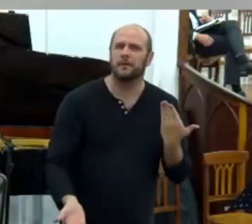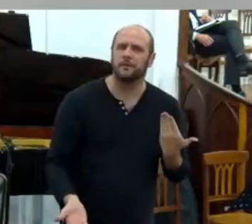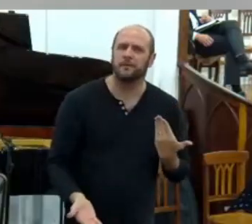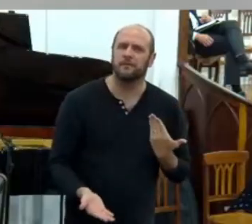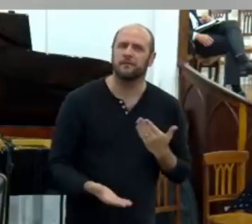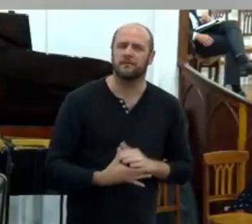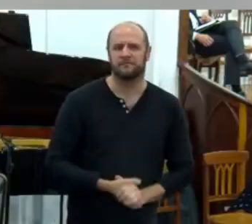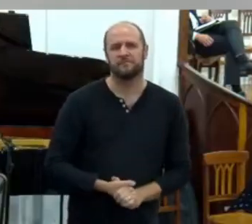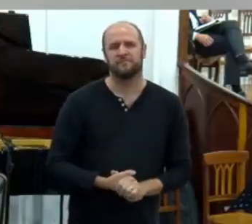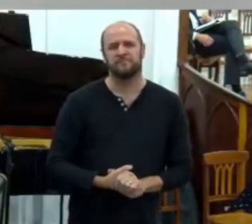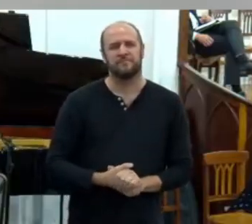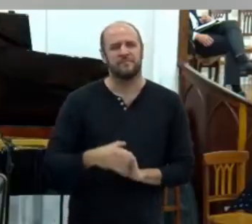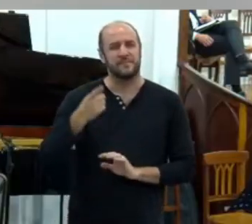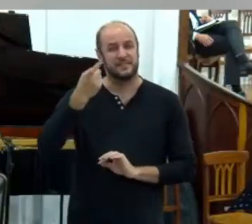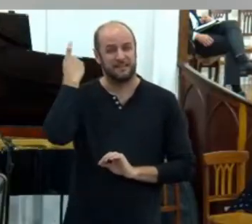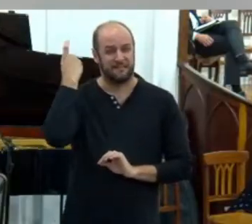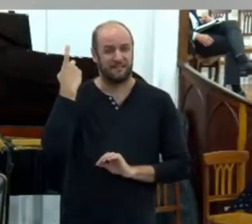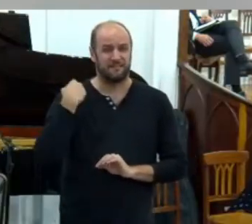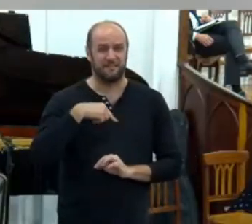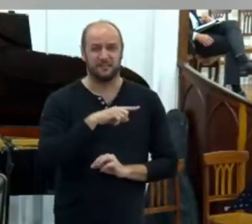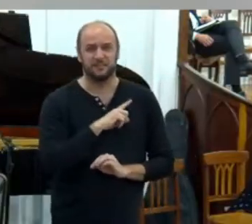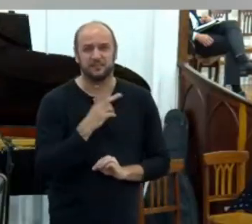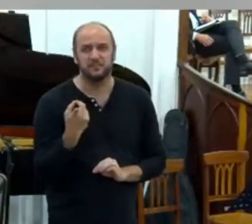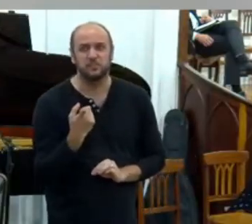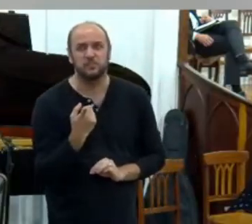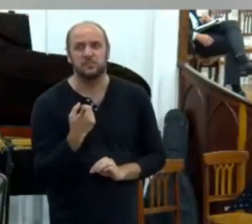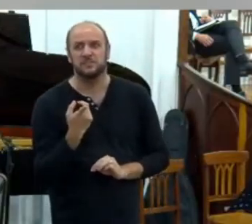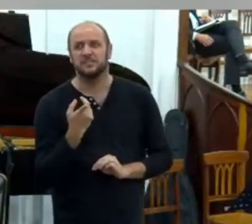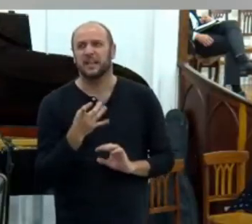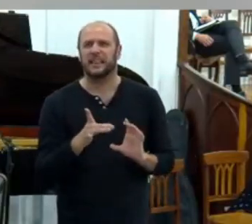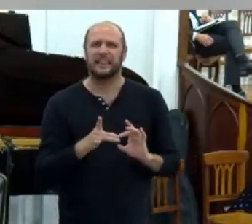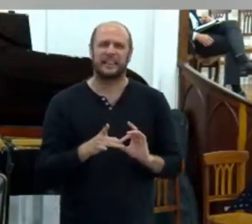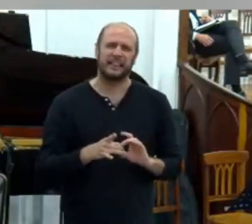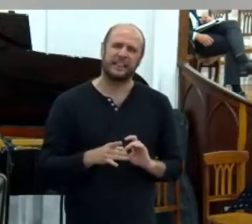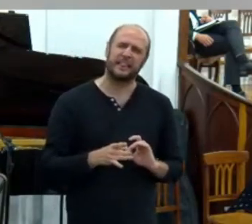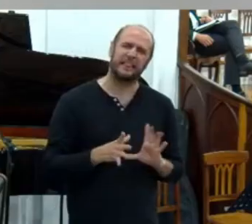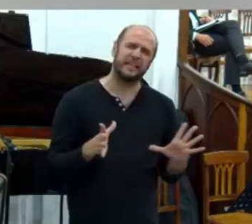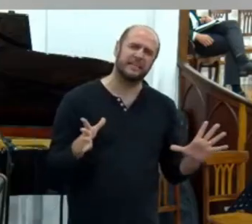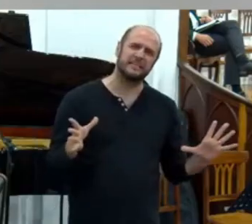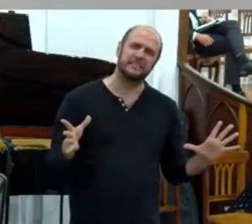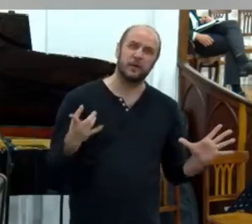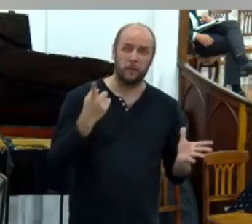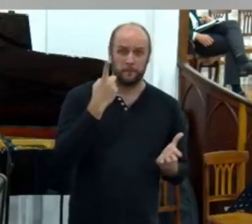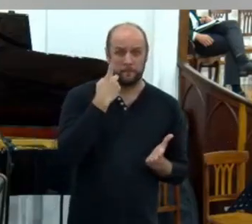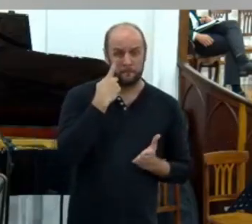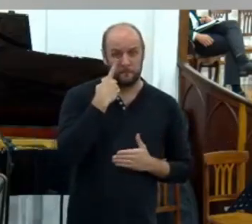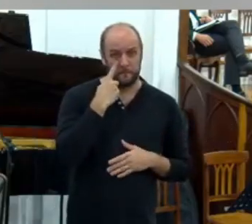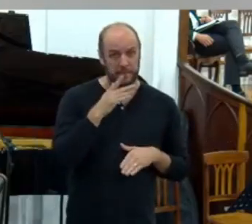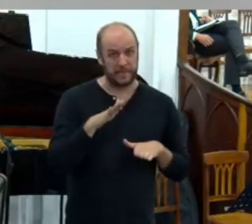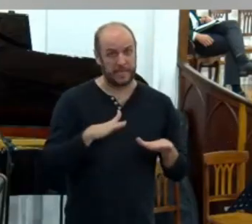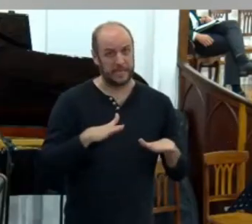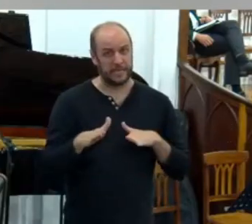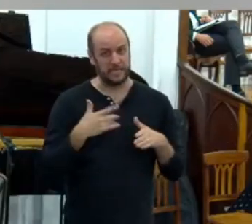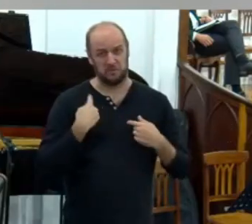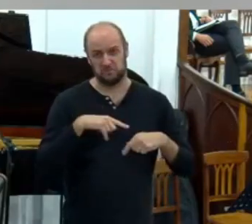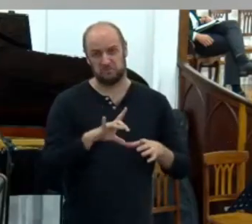Será que de alguma forma estamos cedendo a um perigo letal?